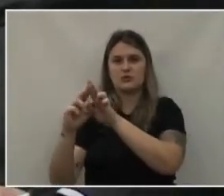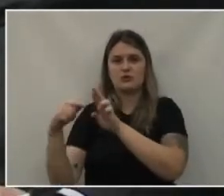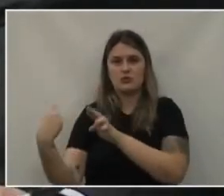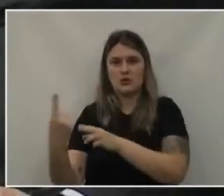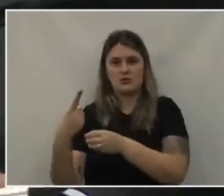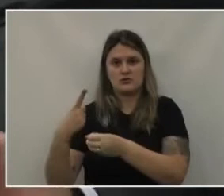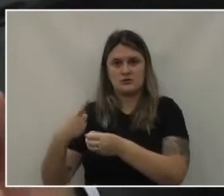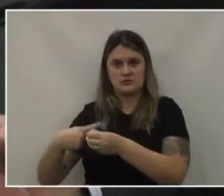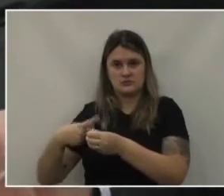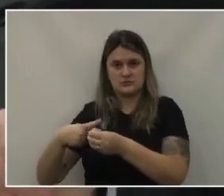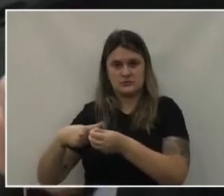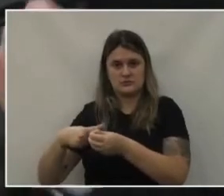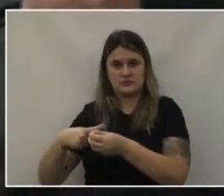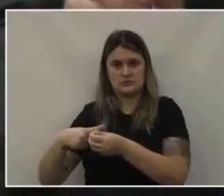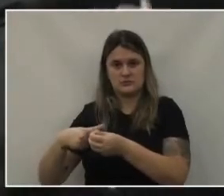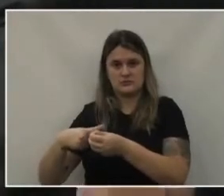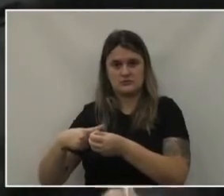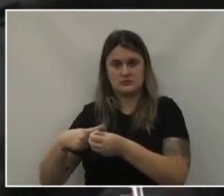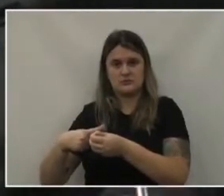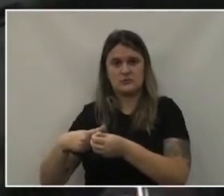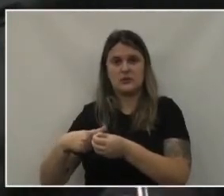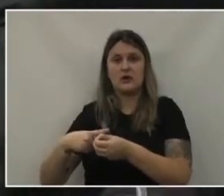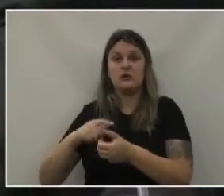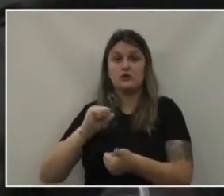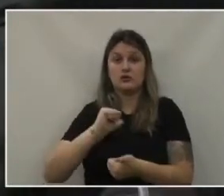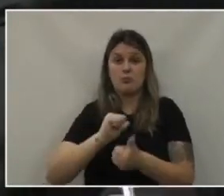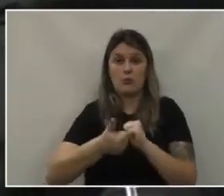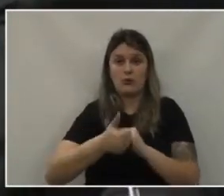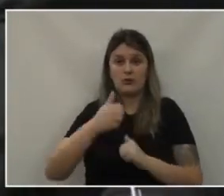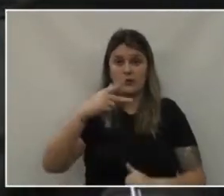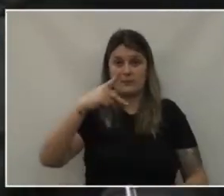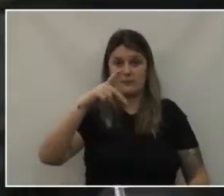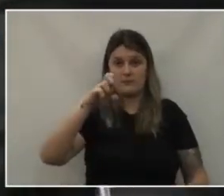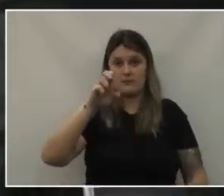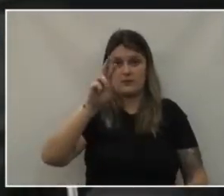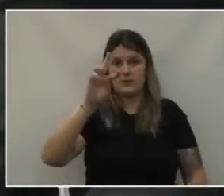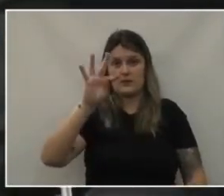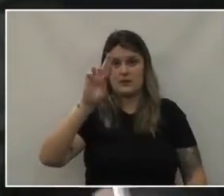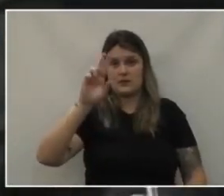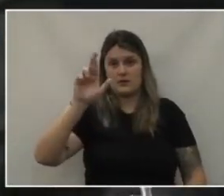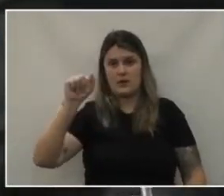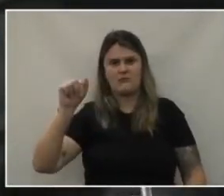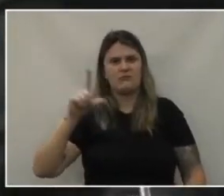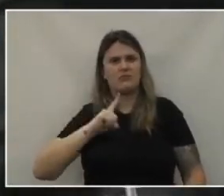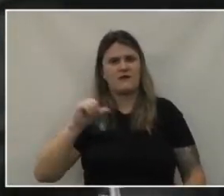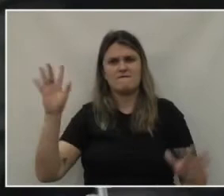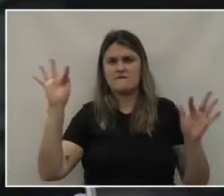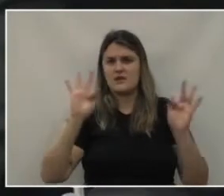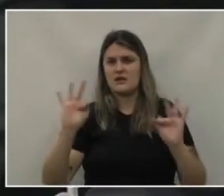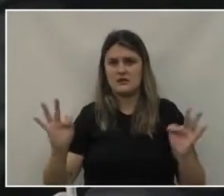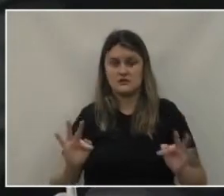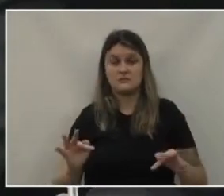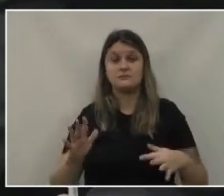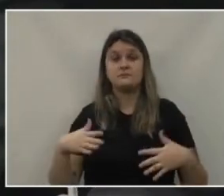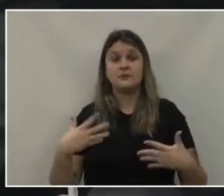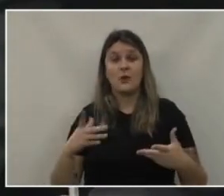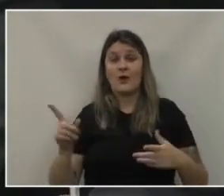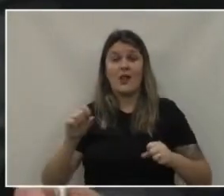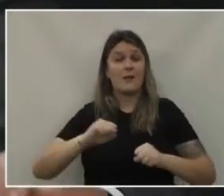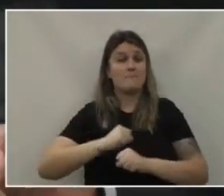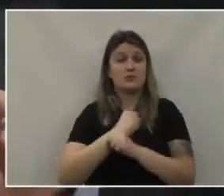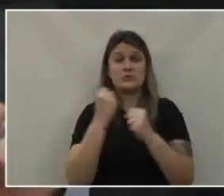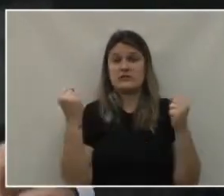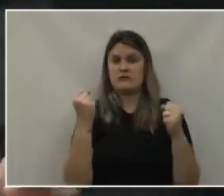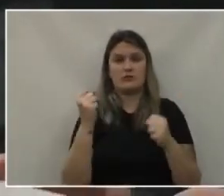cidade na modalidade de Petra e está muito feliz. Então, o impossível é